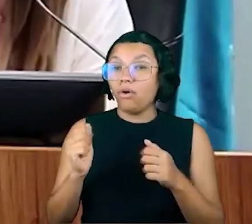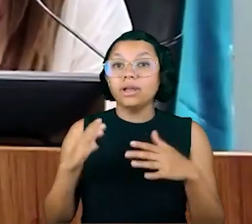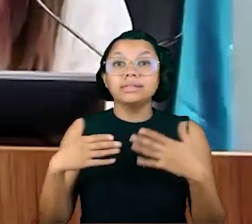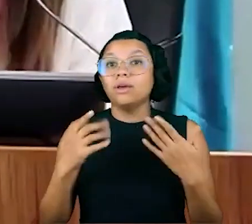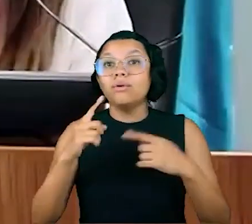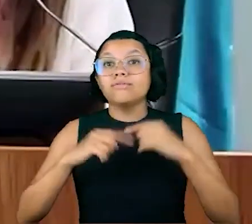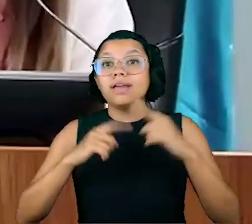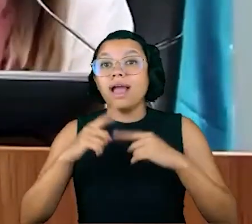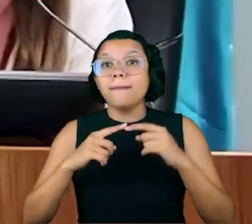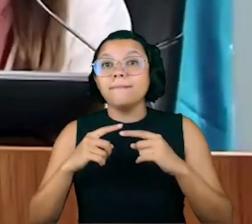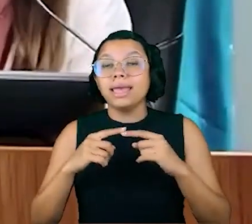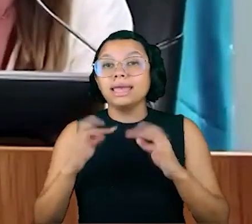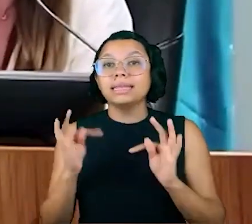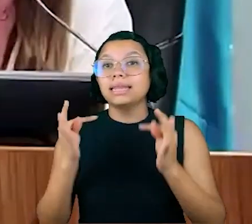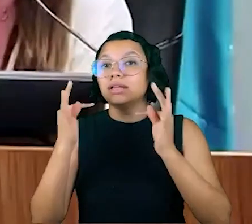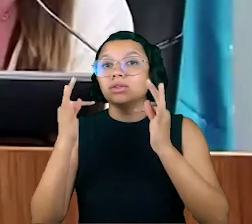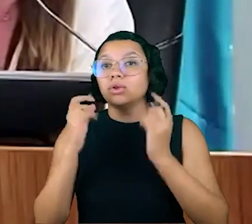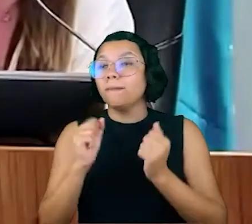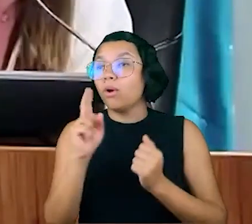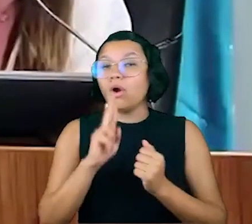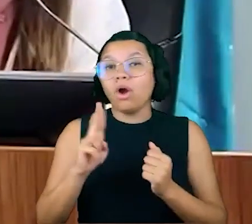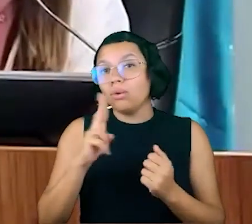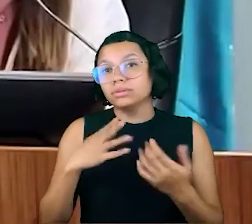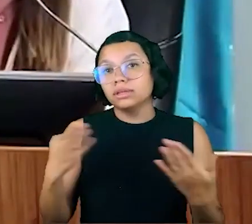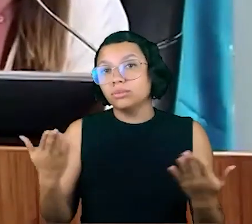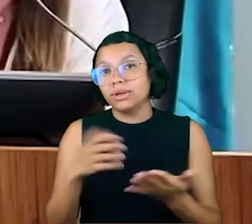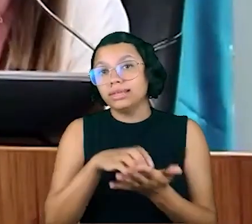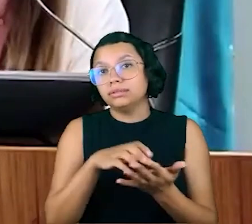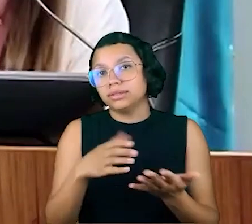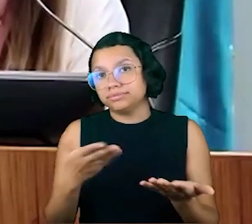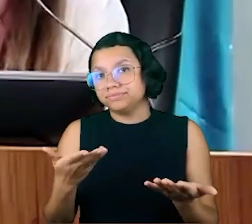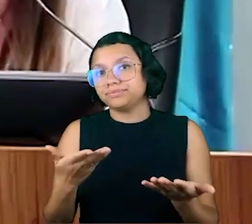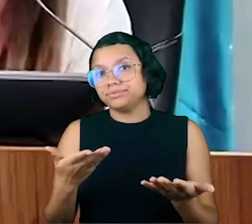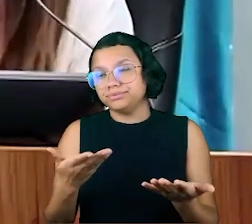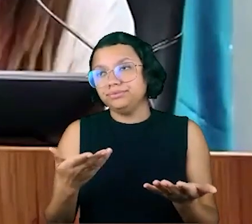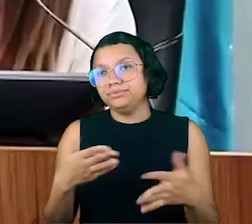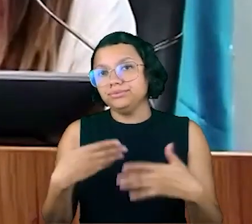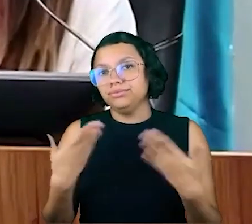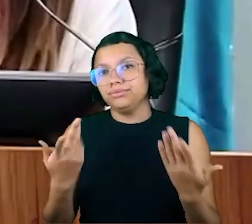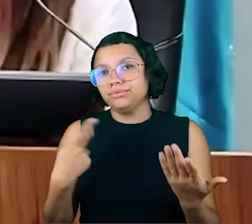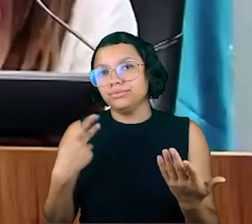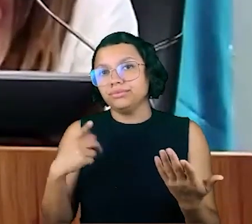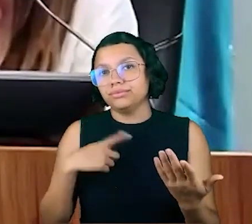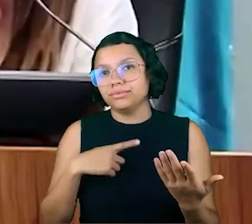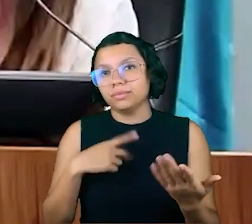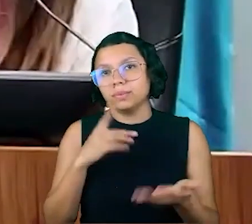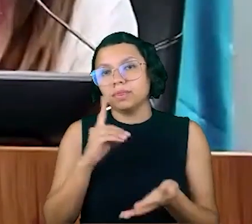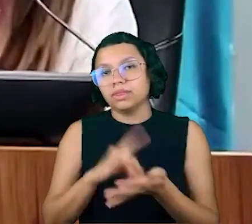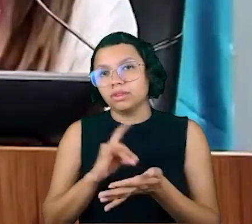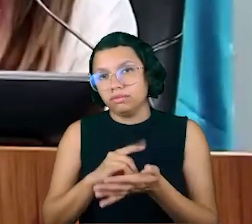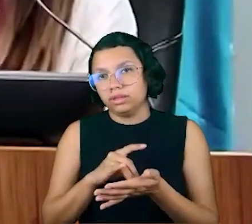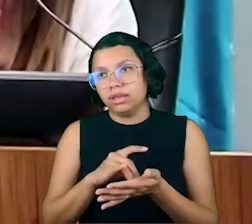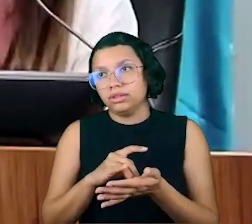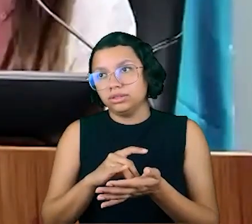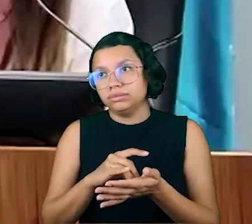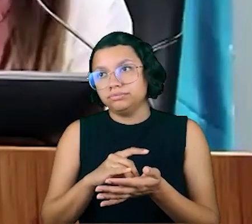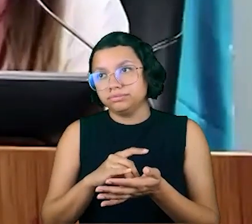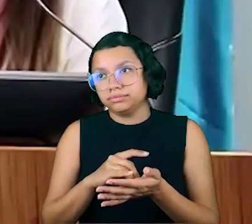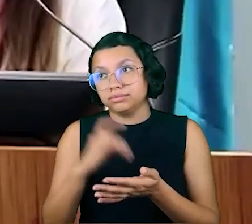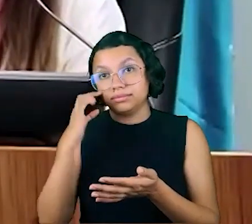eletrônicas excelentes que poderiam ser usadas por essas entidades. Mas, assim, a gente tem realmente